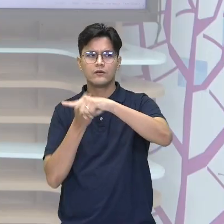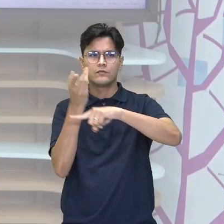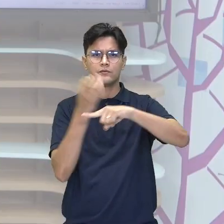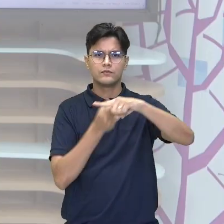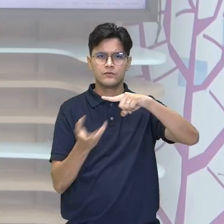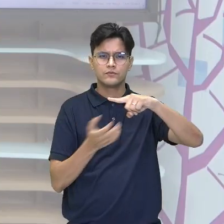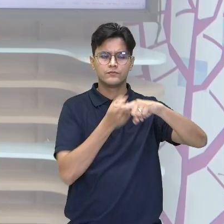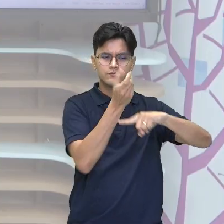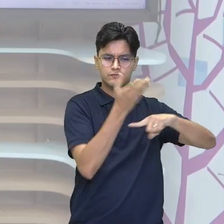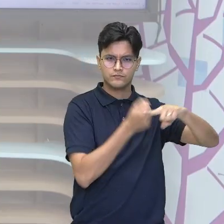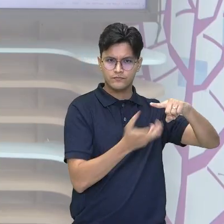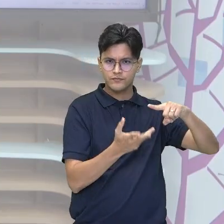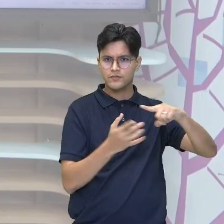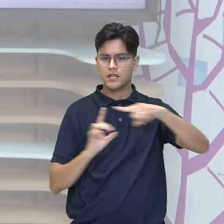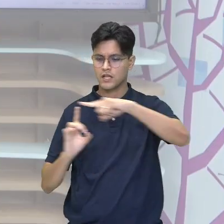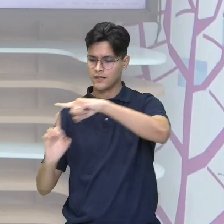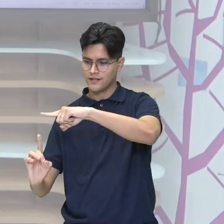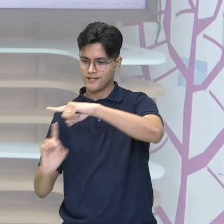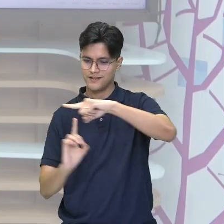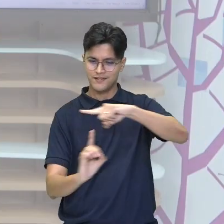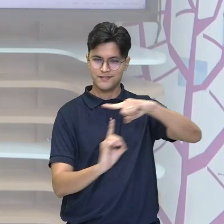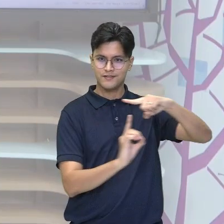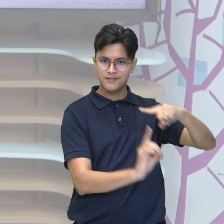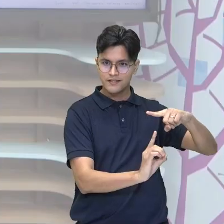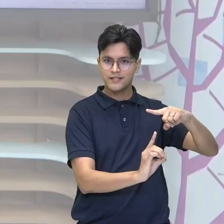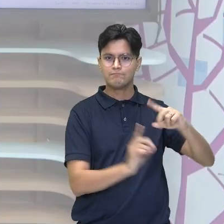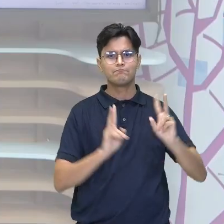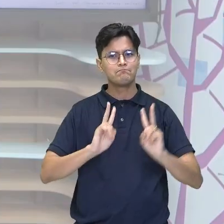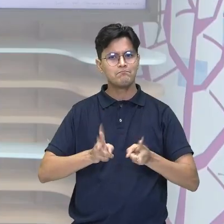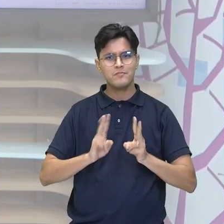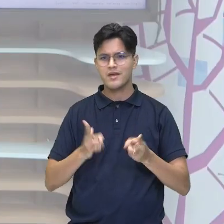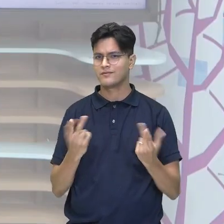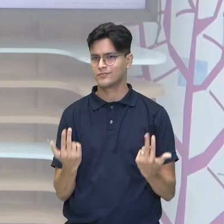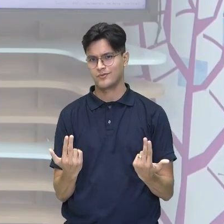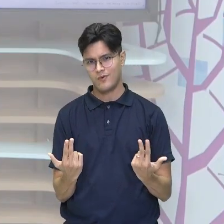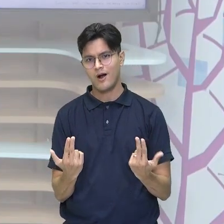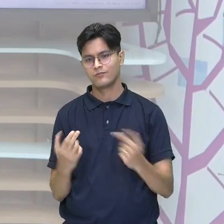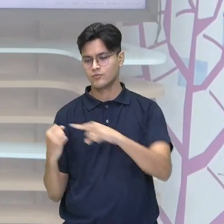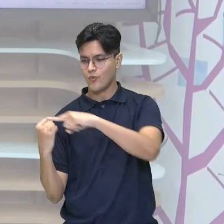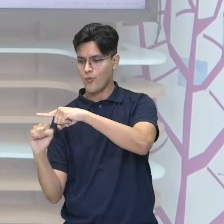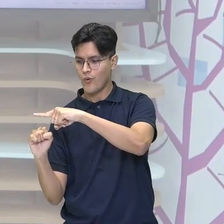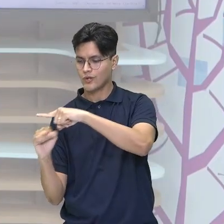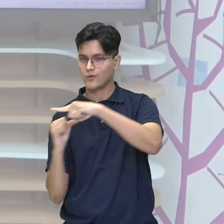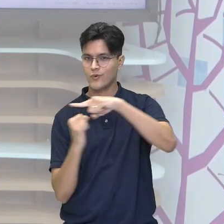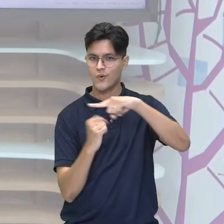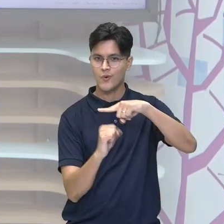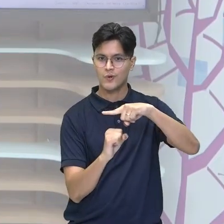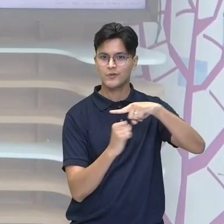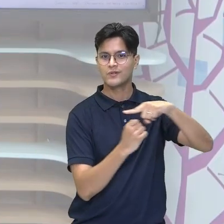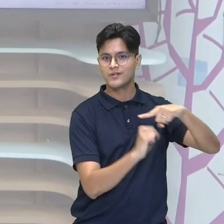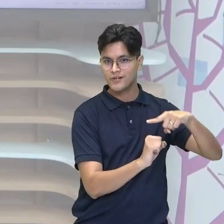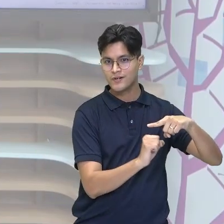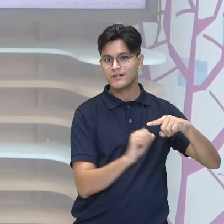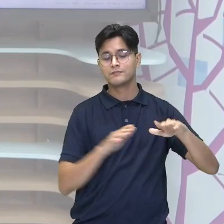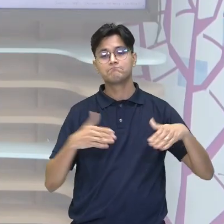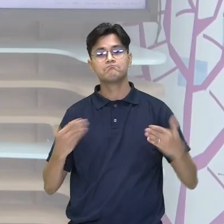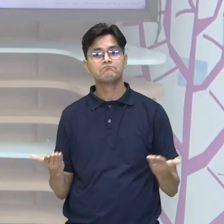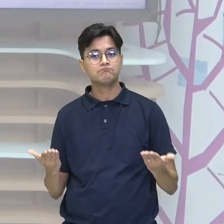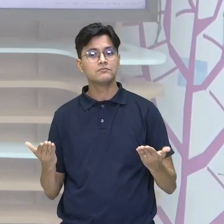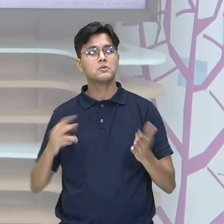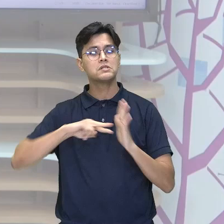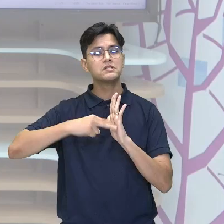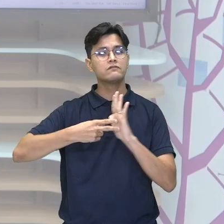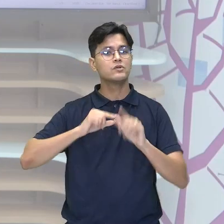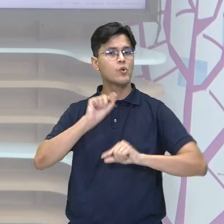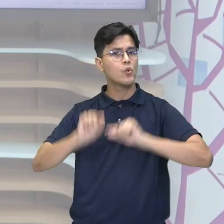têm o mesmo denominador. E o denominador é 8, né? Então, por ter o mesmo denominador, a